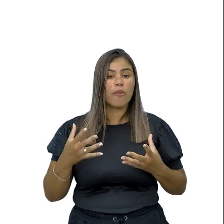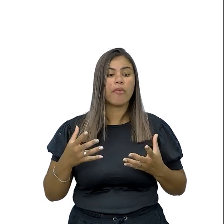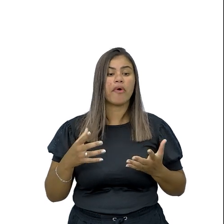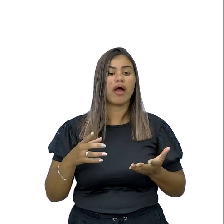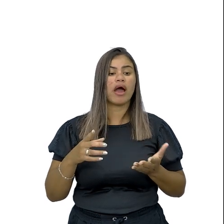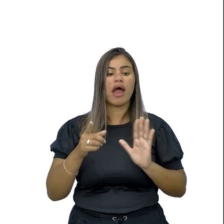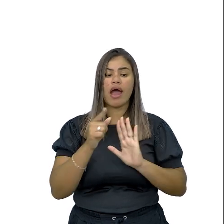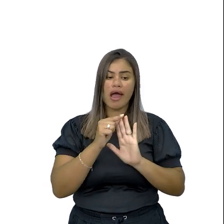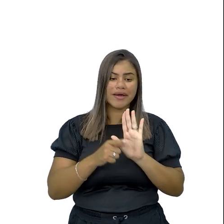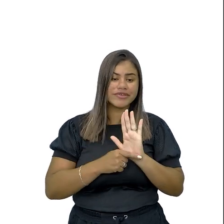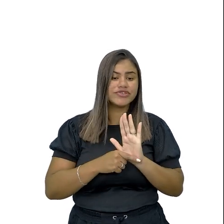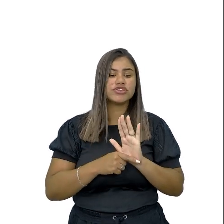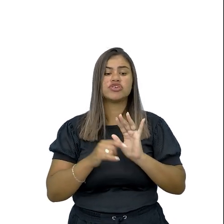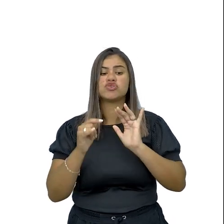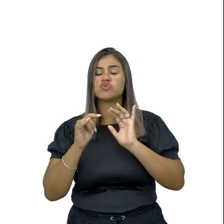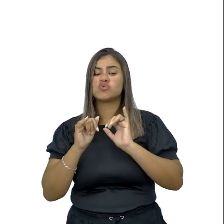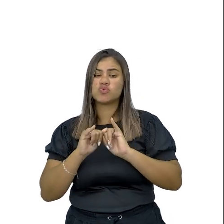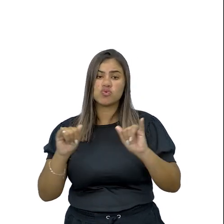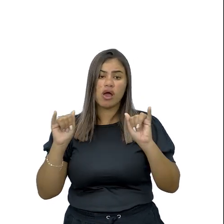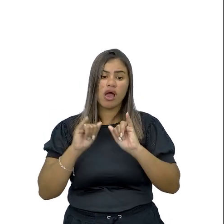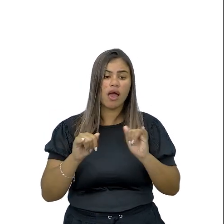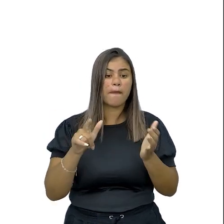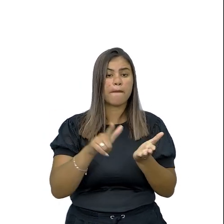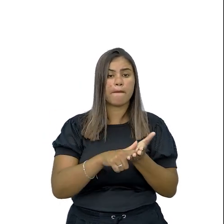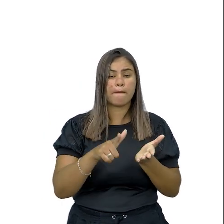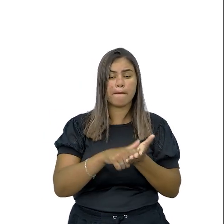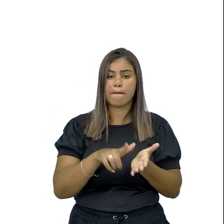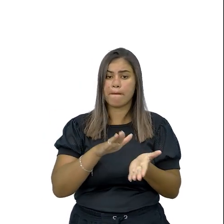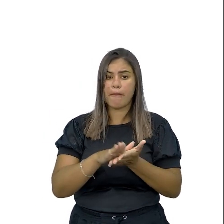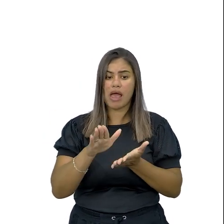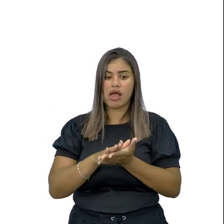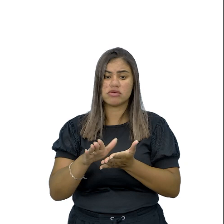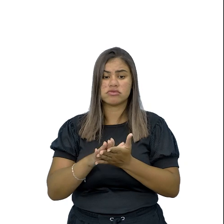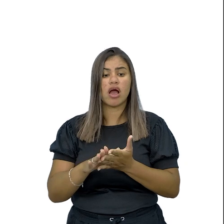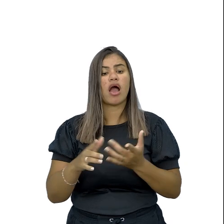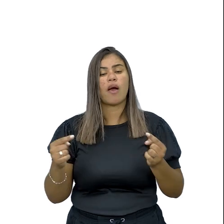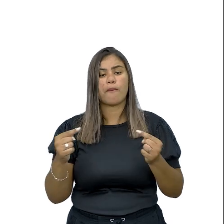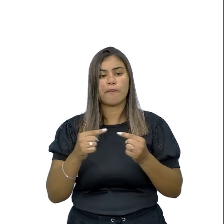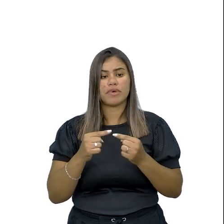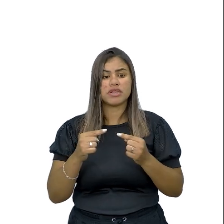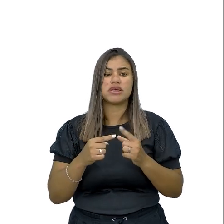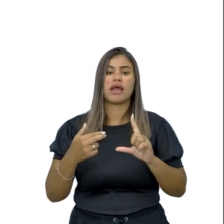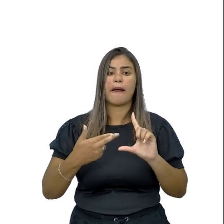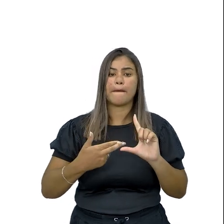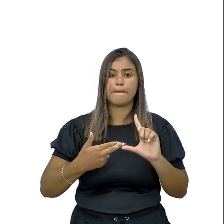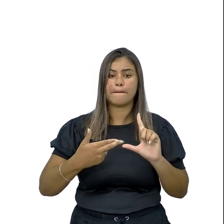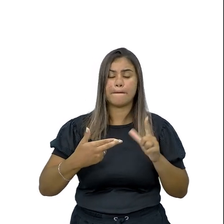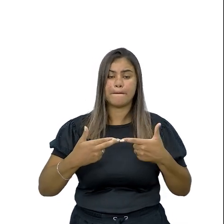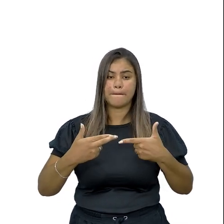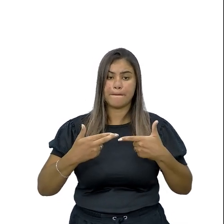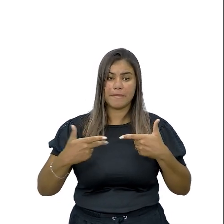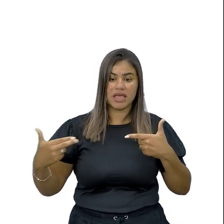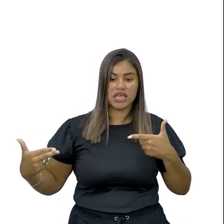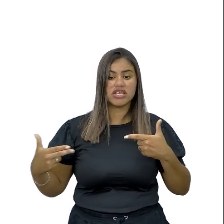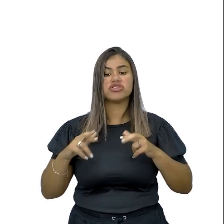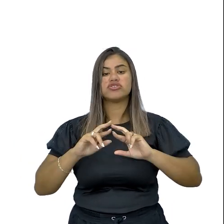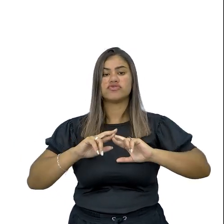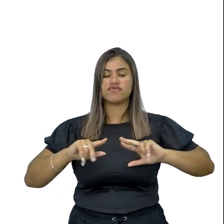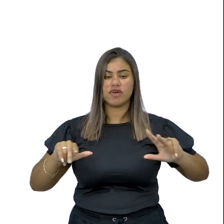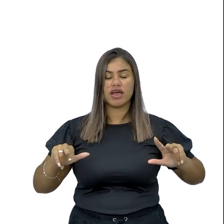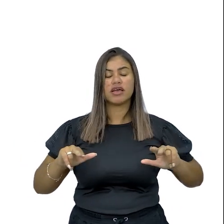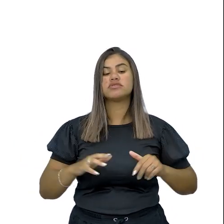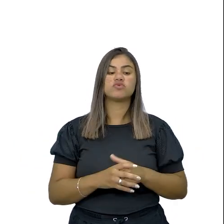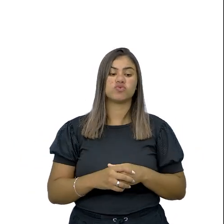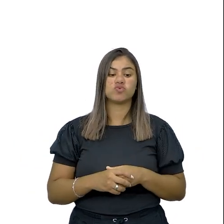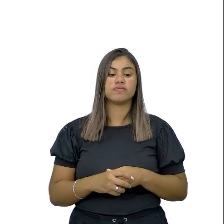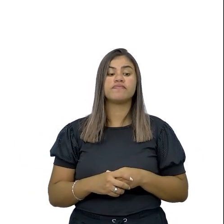artigos, reportagens, notícias vinculadas nas mídias, né, sejam elas aí sociais ou não, enfim,